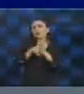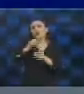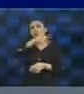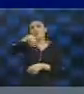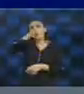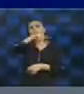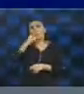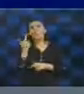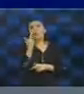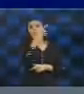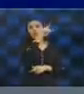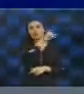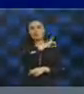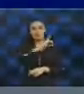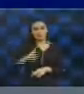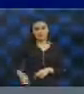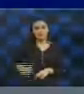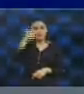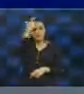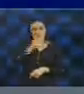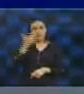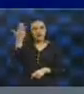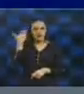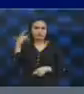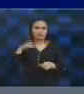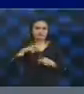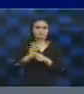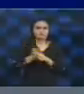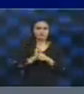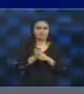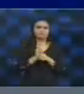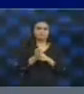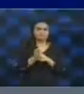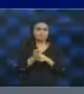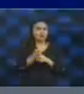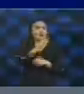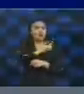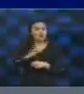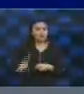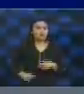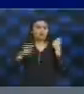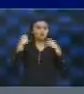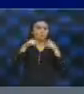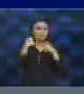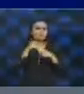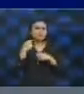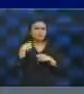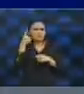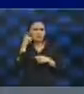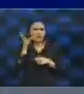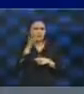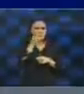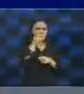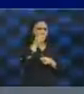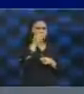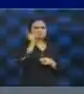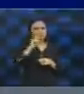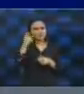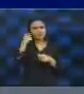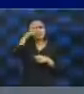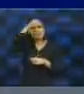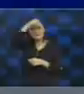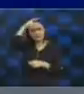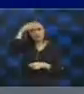por mim, quando estava na Assembleia Legislativa. O governador precisa sair dessa atitude de omissão, como a prefeitura